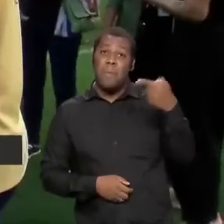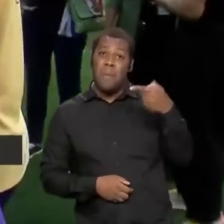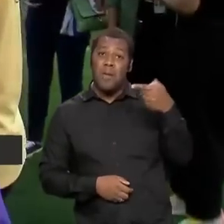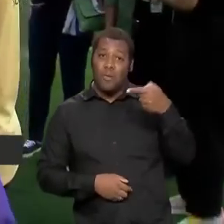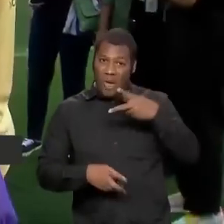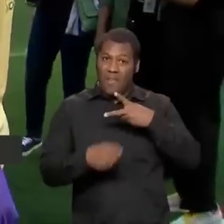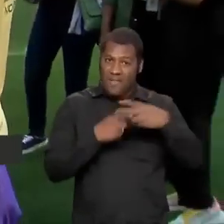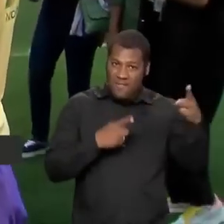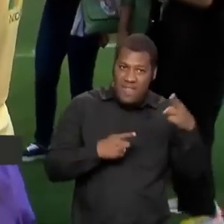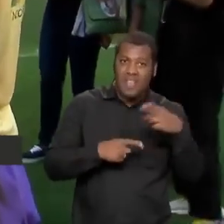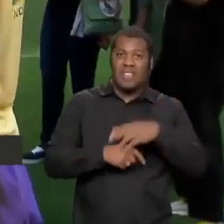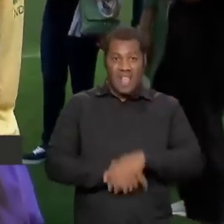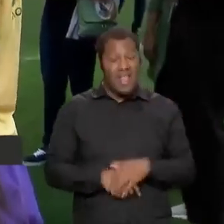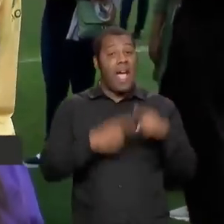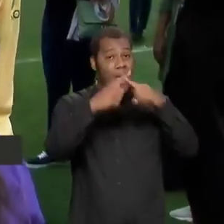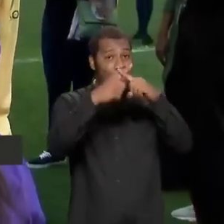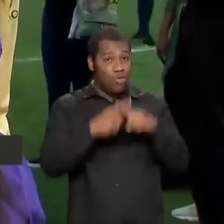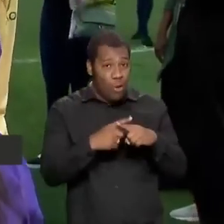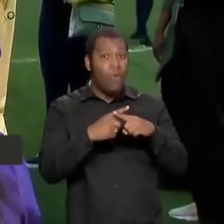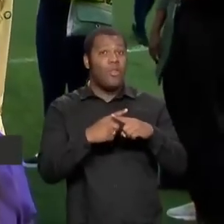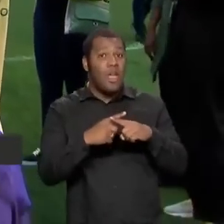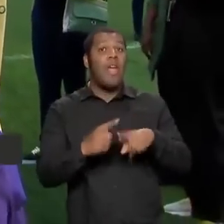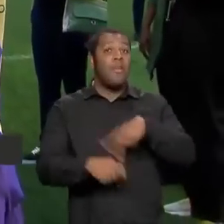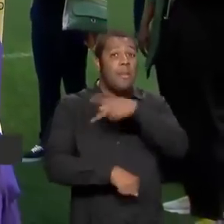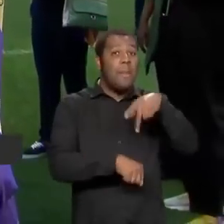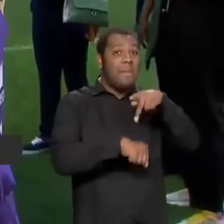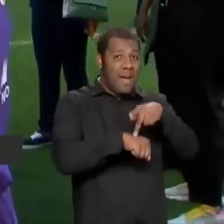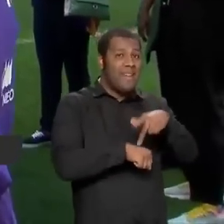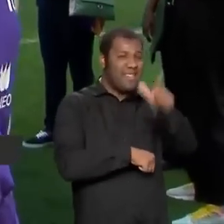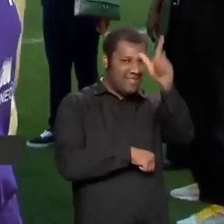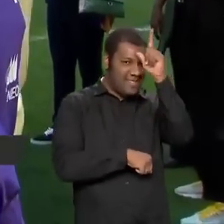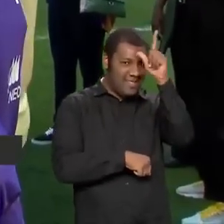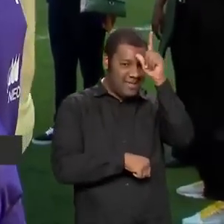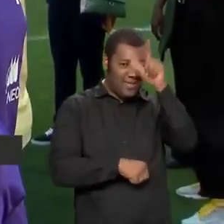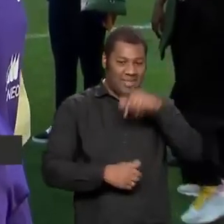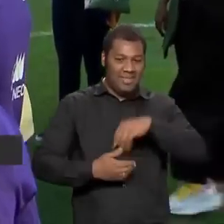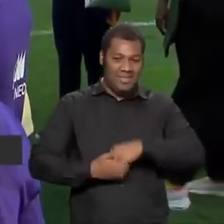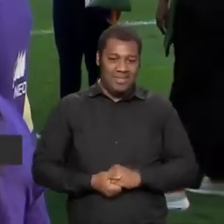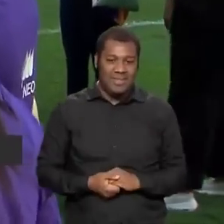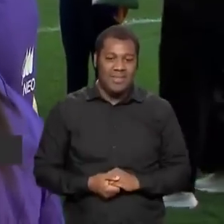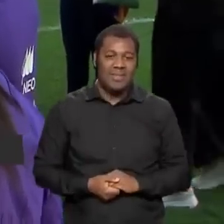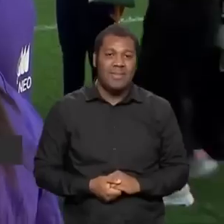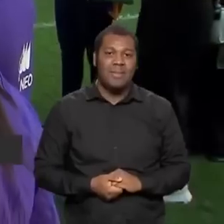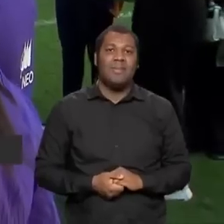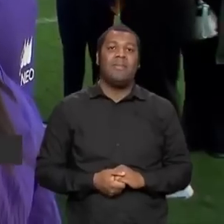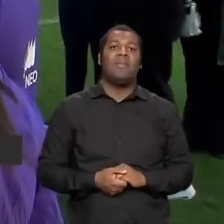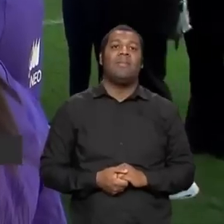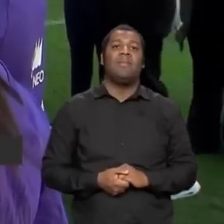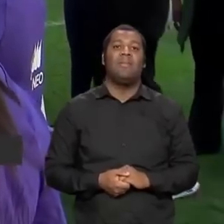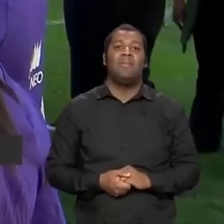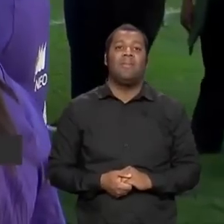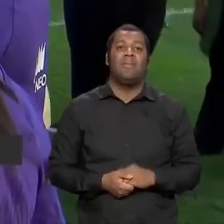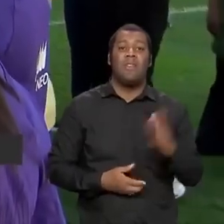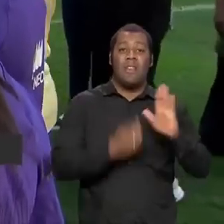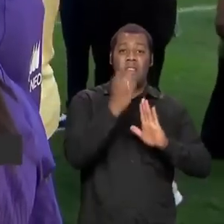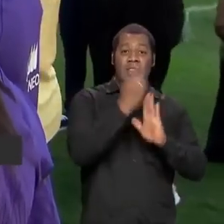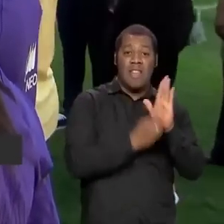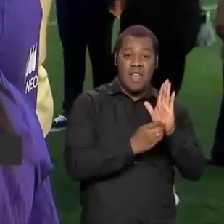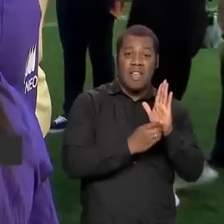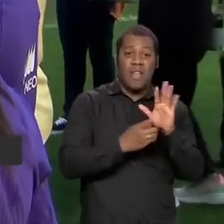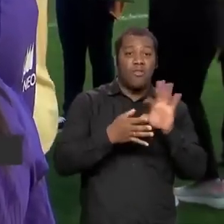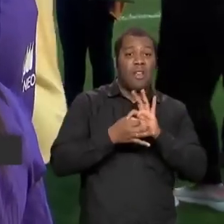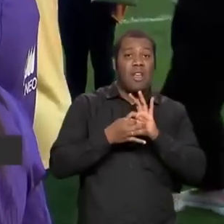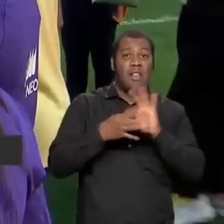Alemanha, considerada uma das favoritas ao título. o decreto que